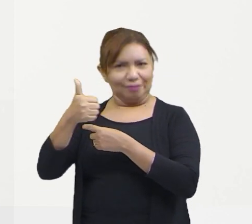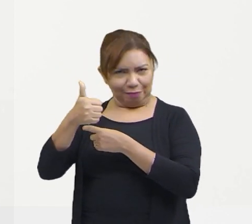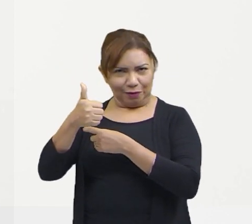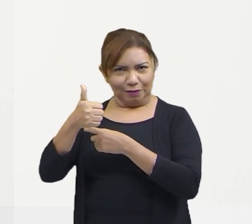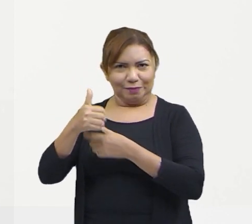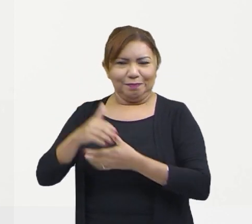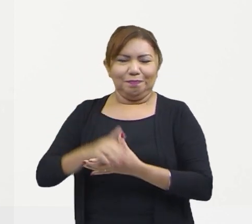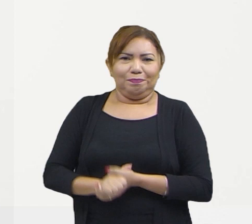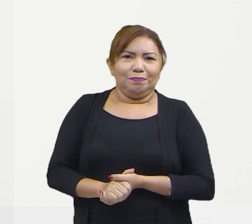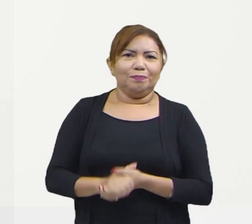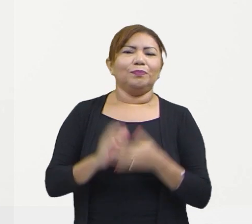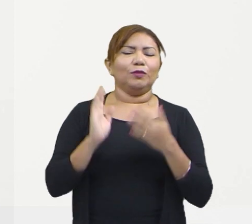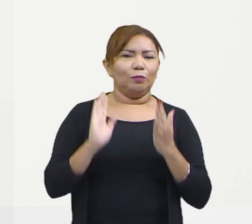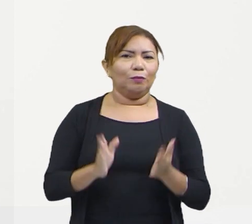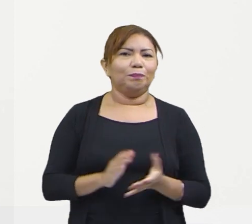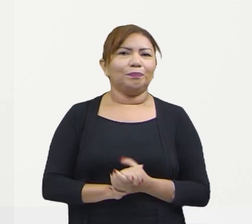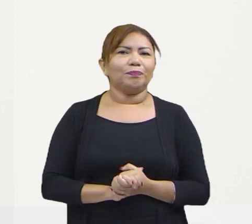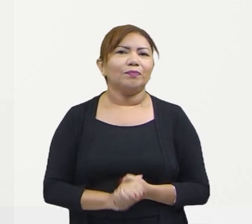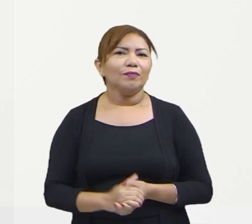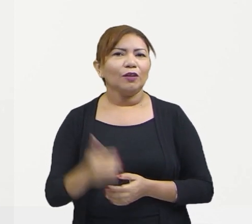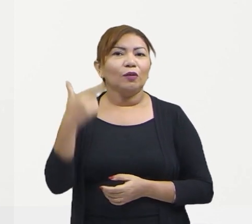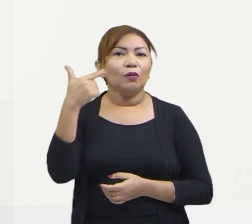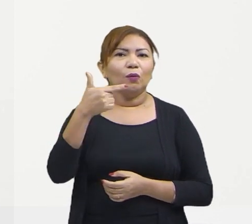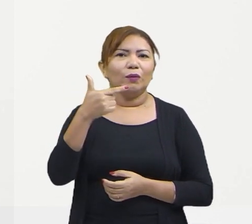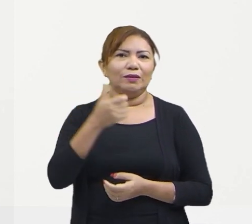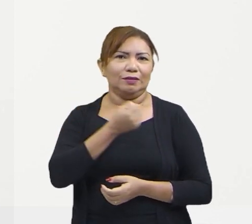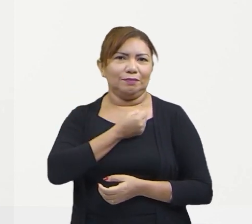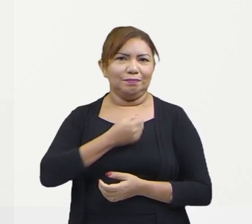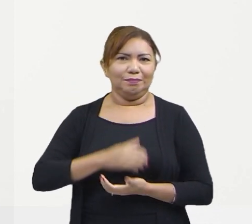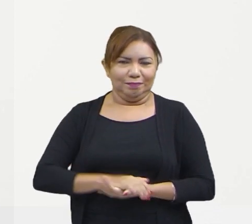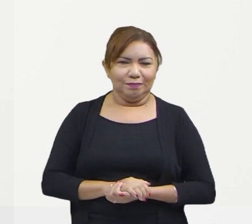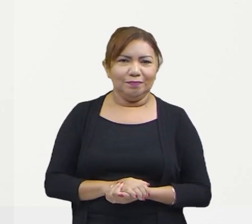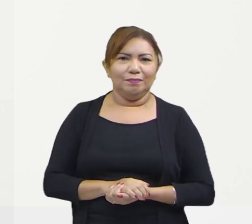calendário. Agora vamos para a questão 2.